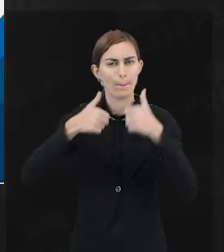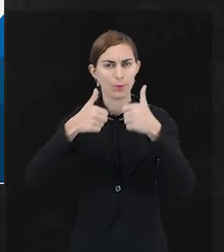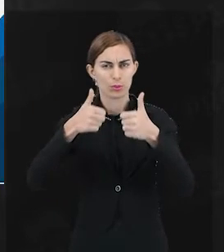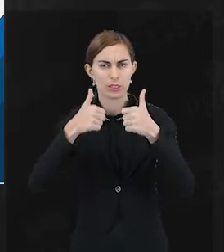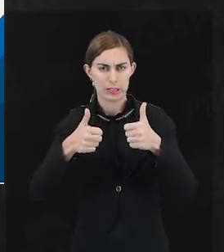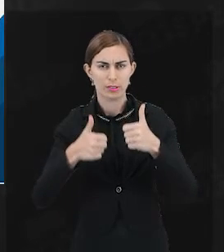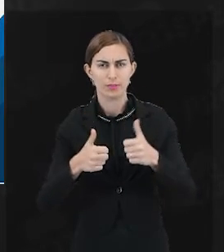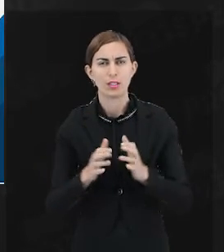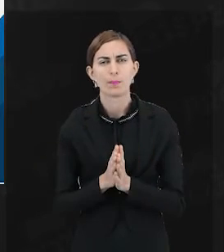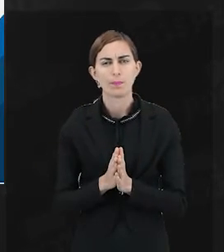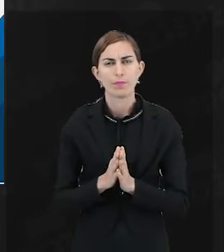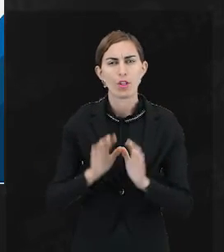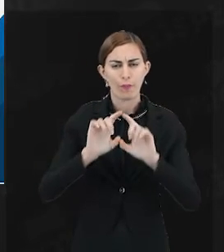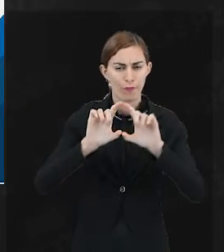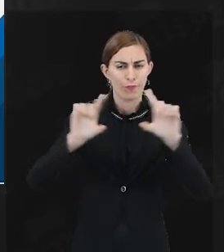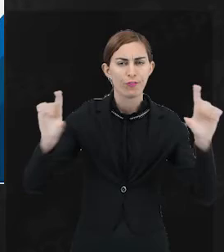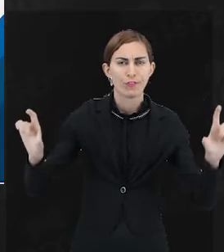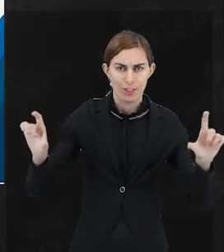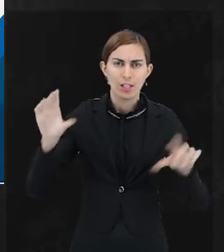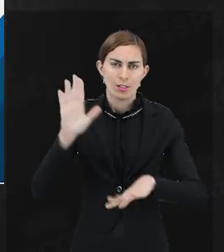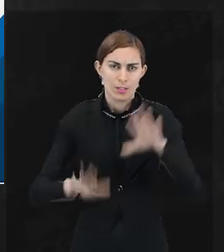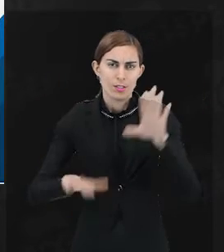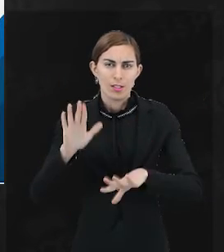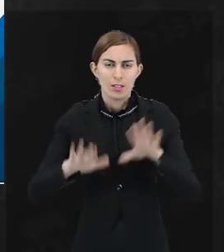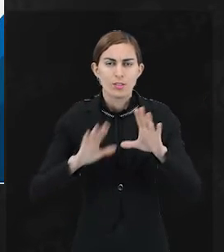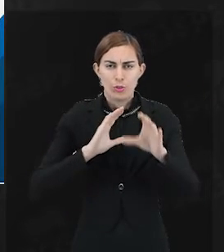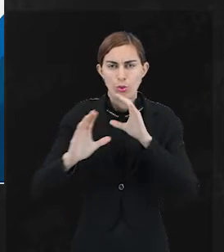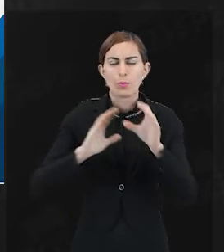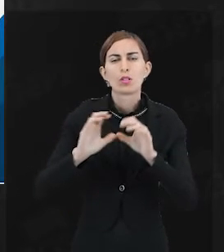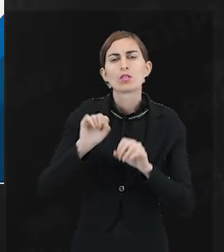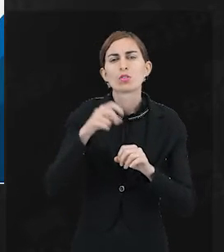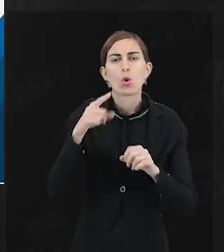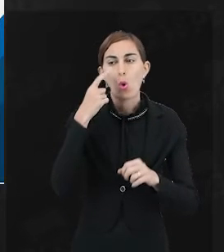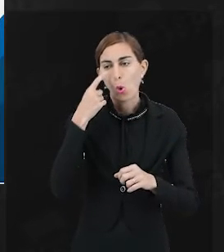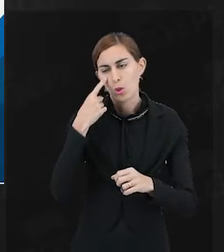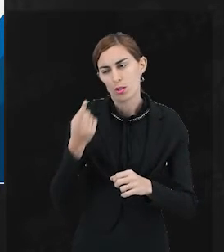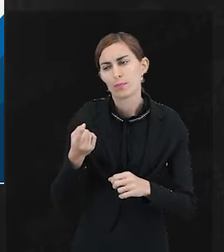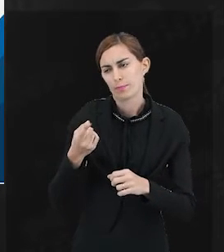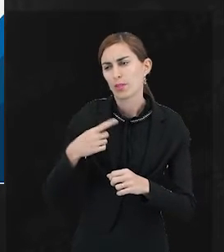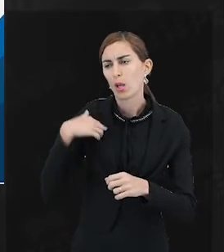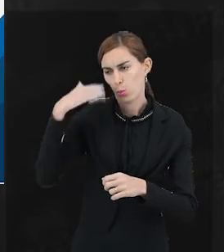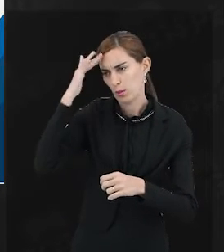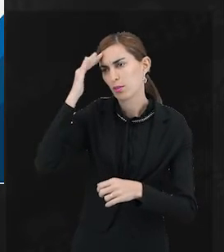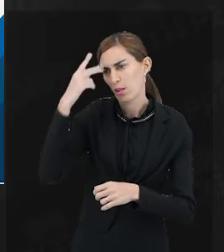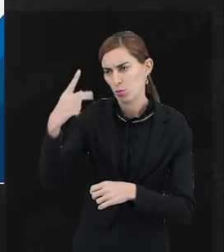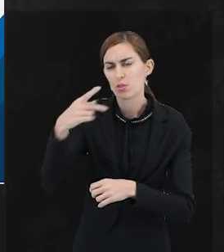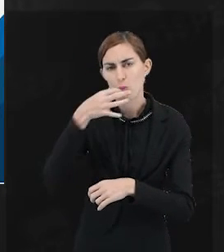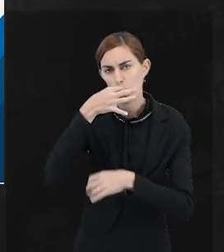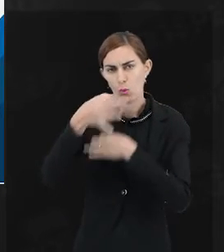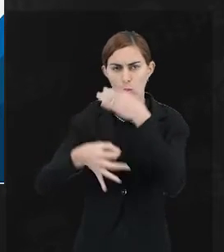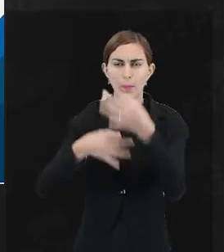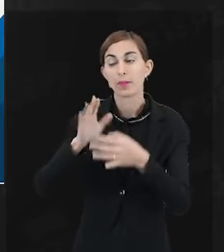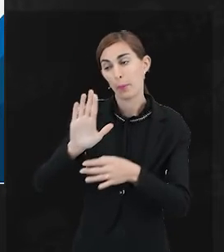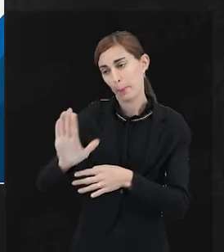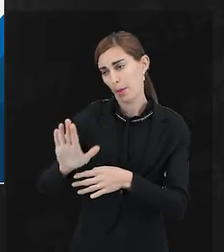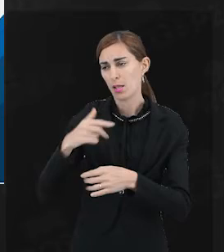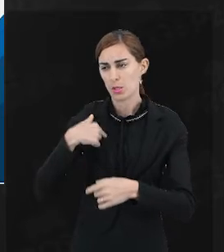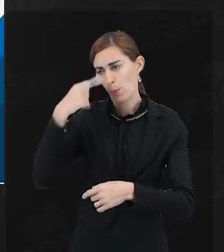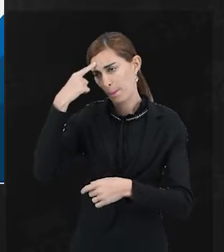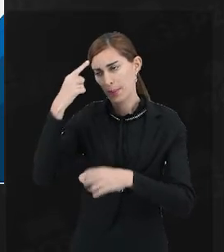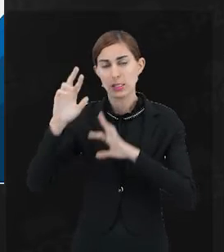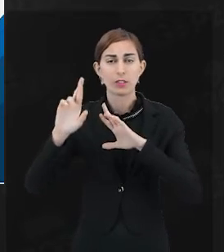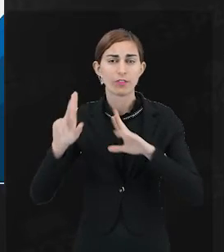positiva. Frases típicas desse estilo de comunicação são: olha, eu entendo o teu comentário, mas no entanto, eu